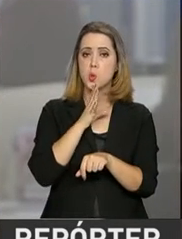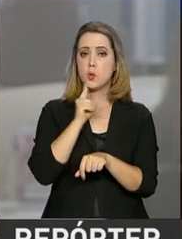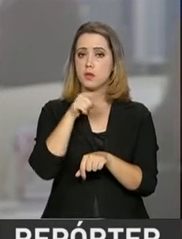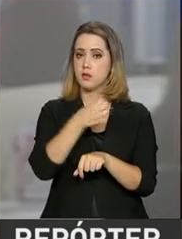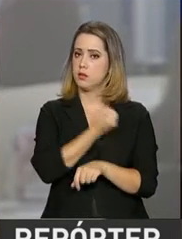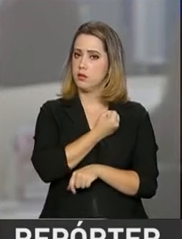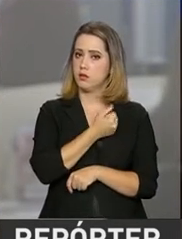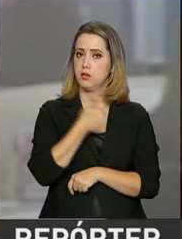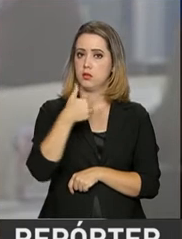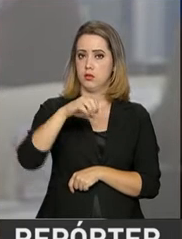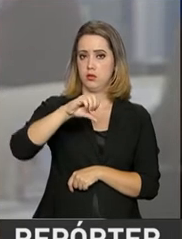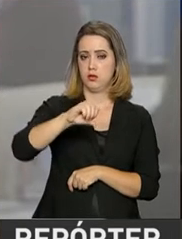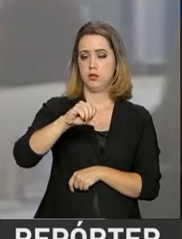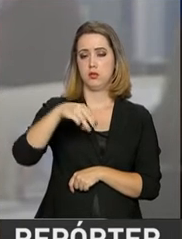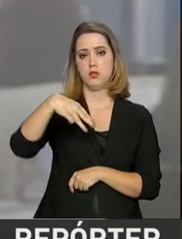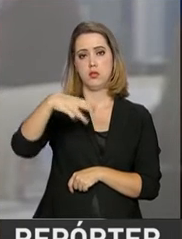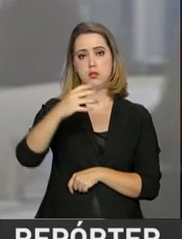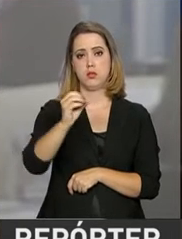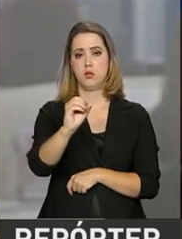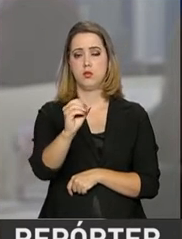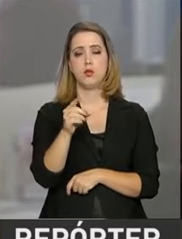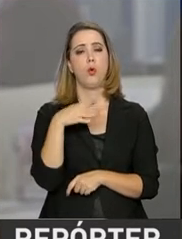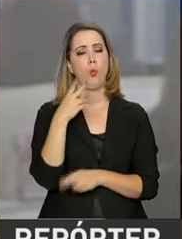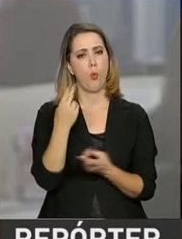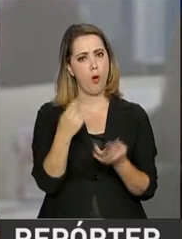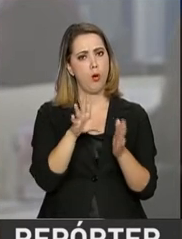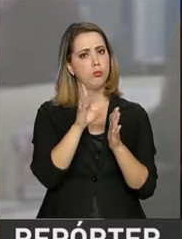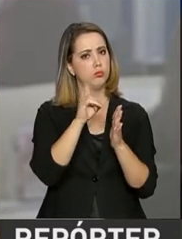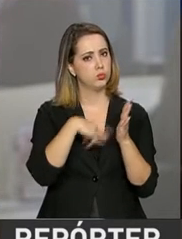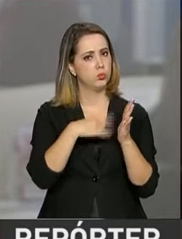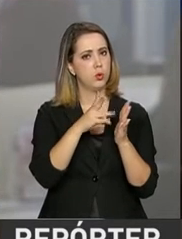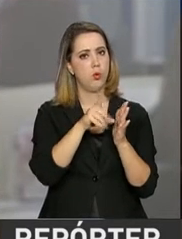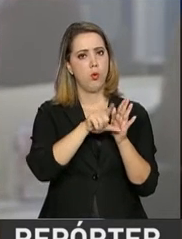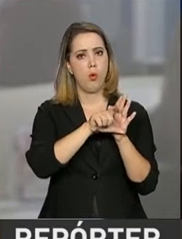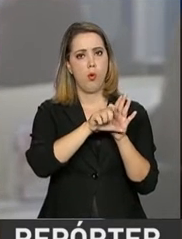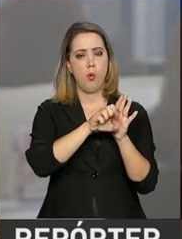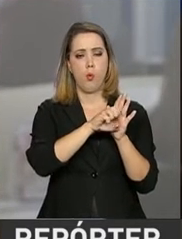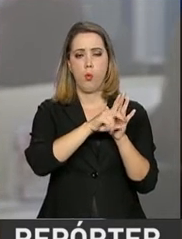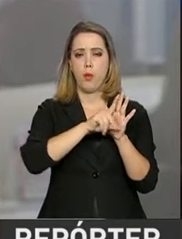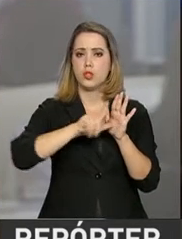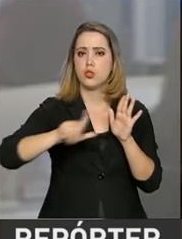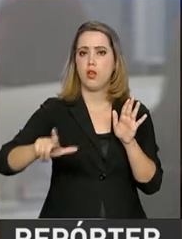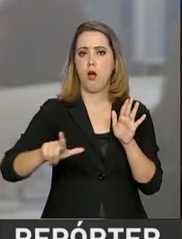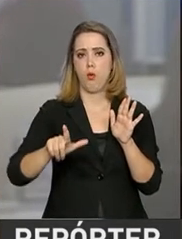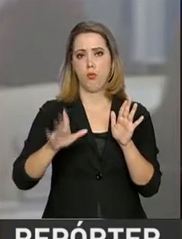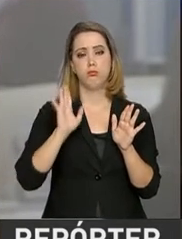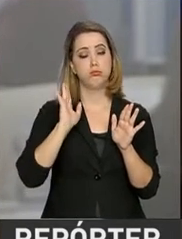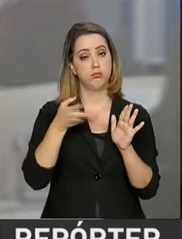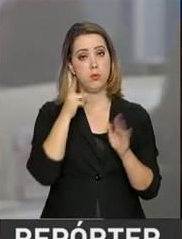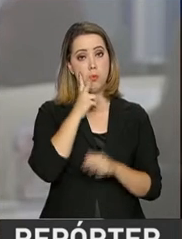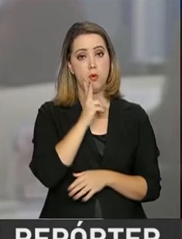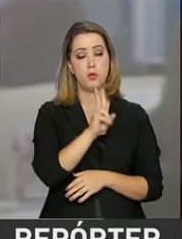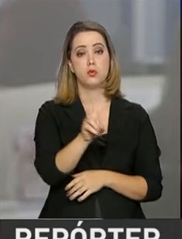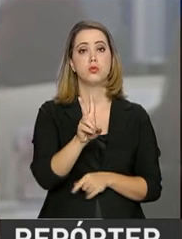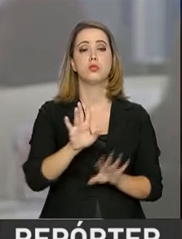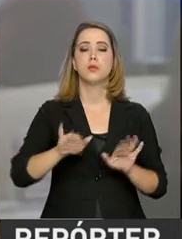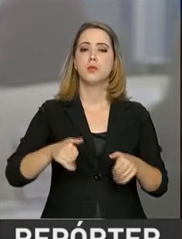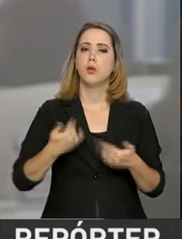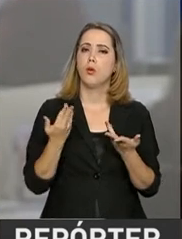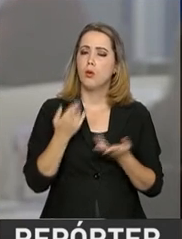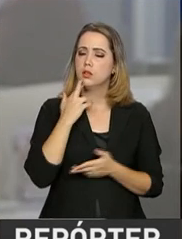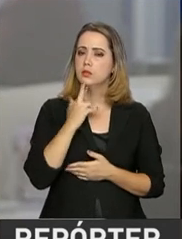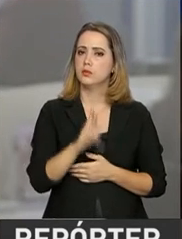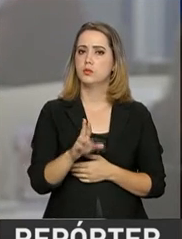notas em 19 de março como está previsto no edital com o resultado em mãos os estudantes já podem consultar as vagas ofertadas pelo sistema